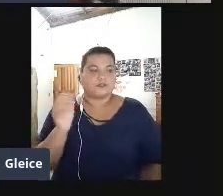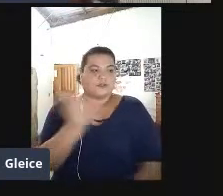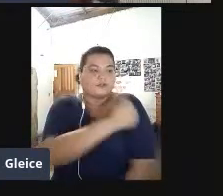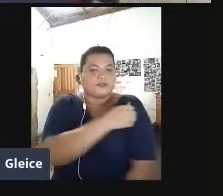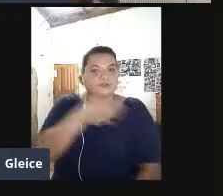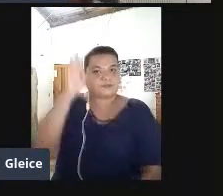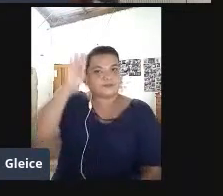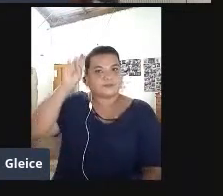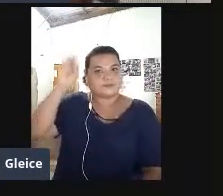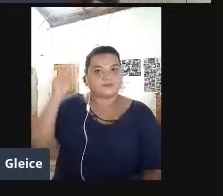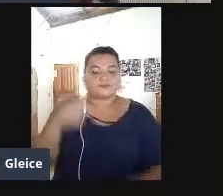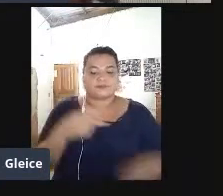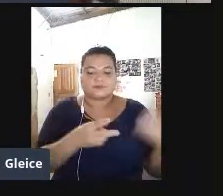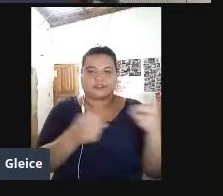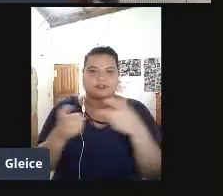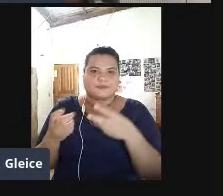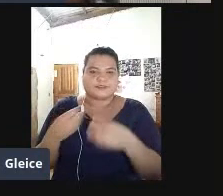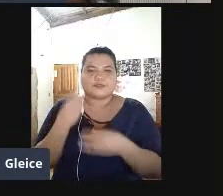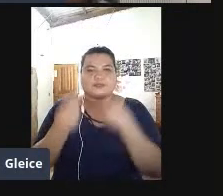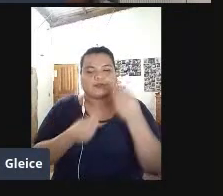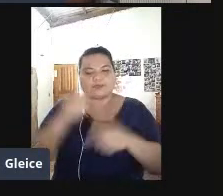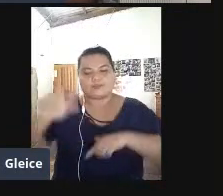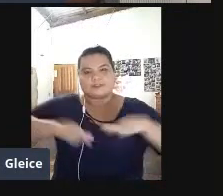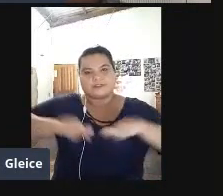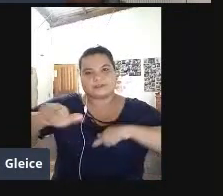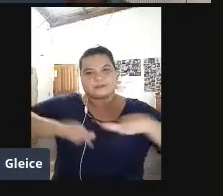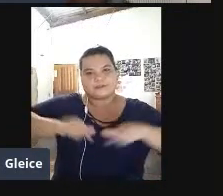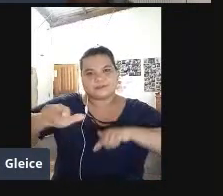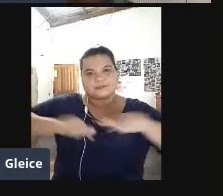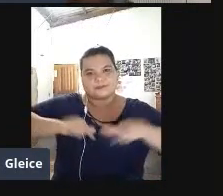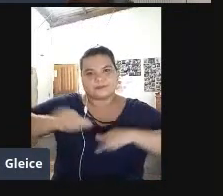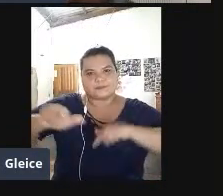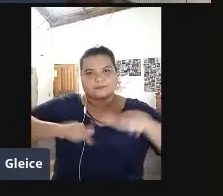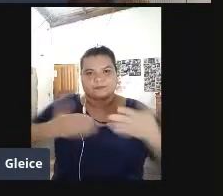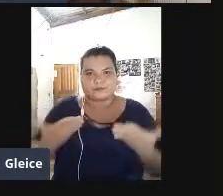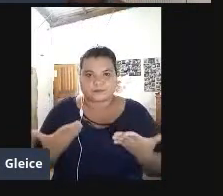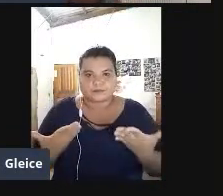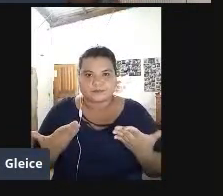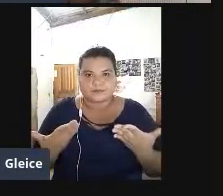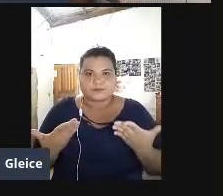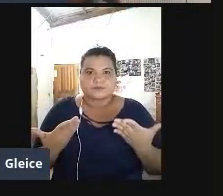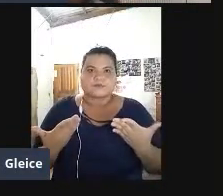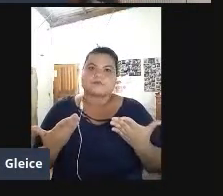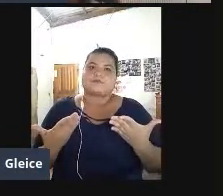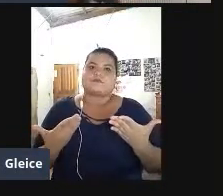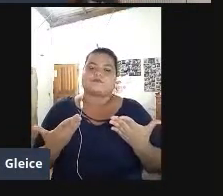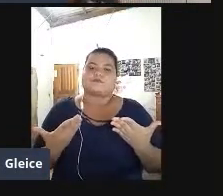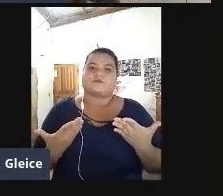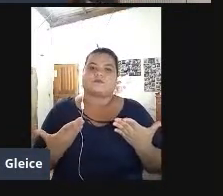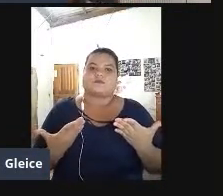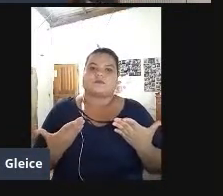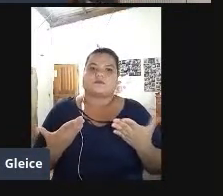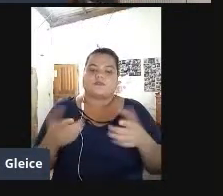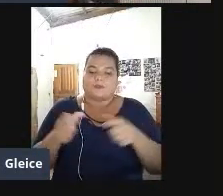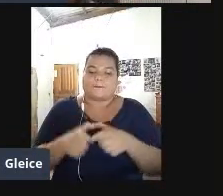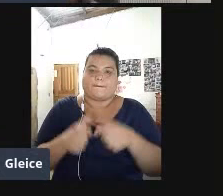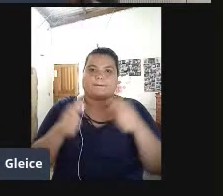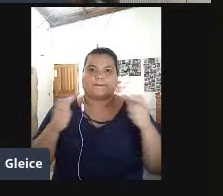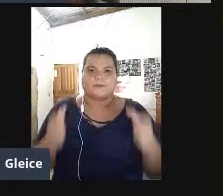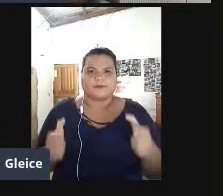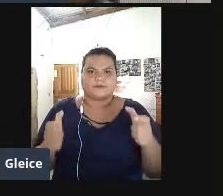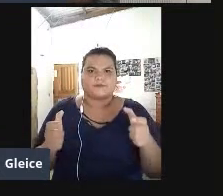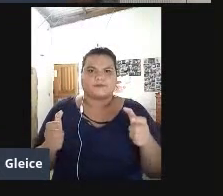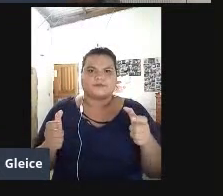que é a realidade de trabalho, né? Então, com relação ao valor energético total, o máximo que nós já atingimos em um paciente na UTI COVID